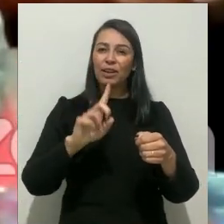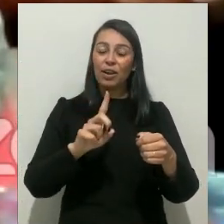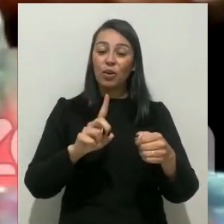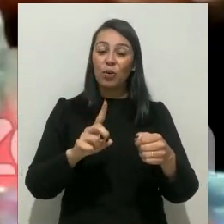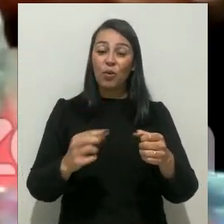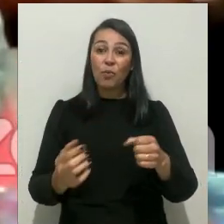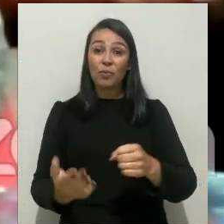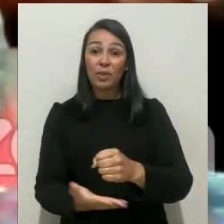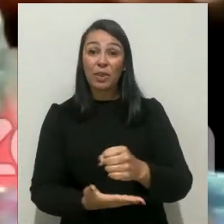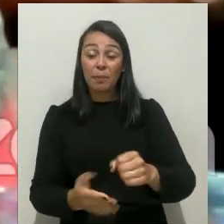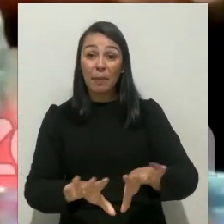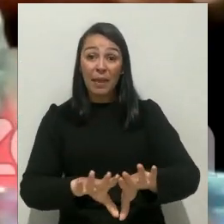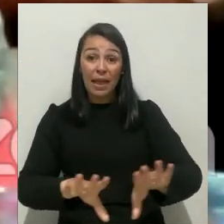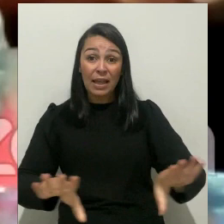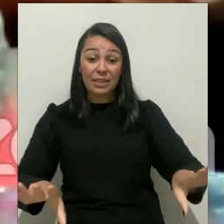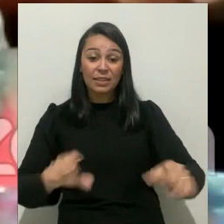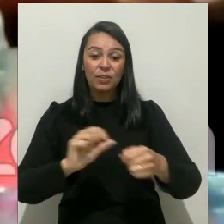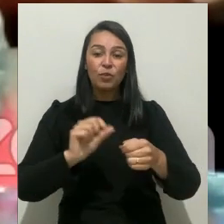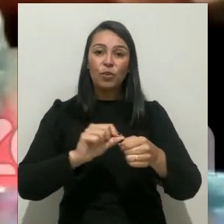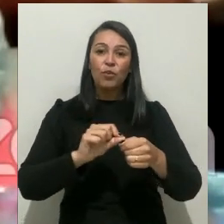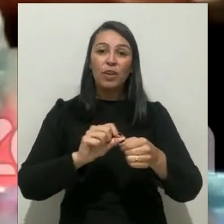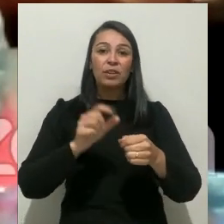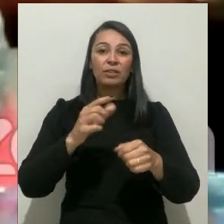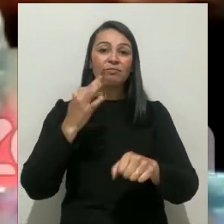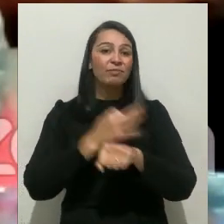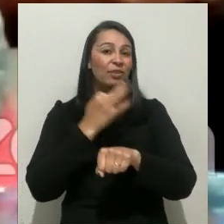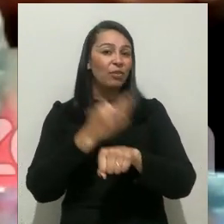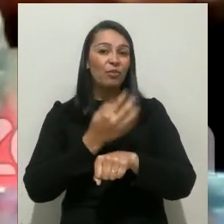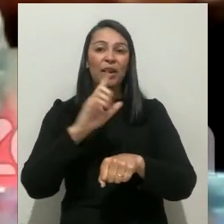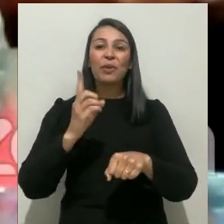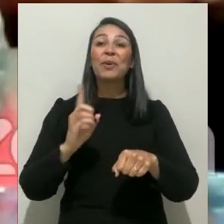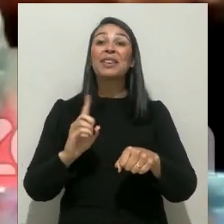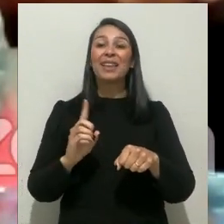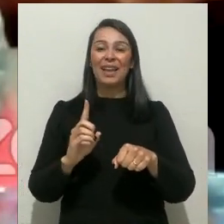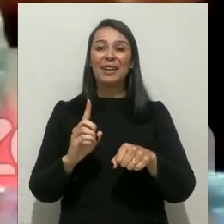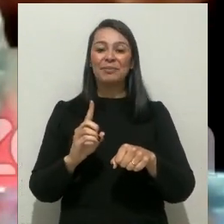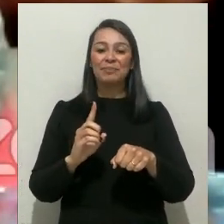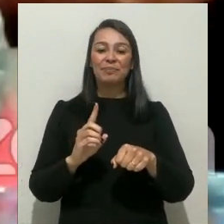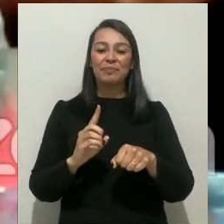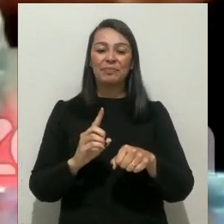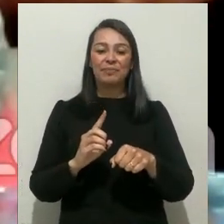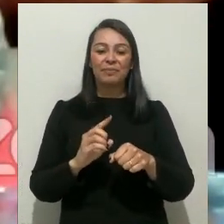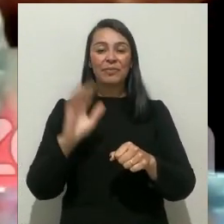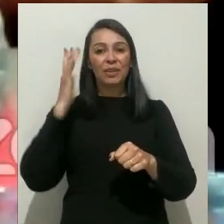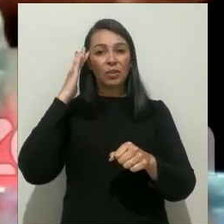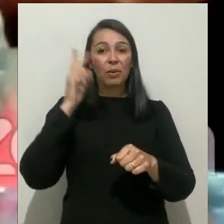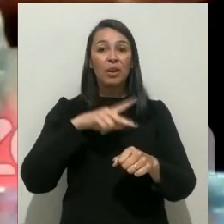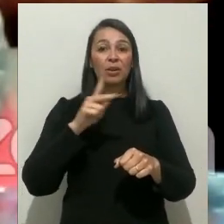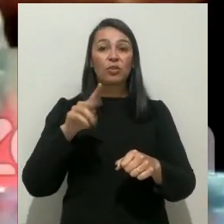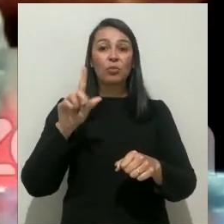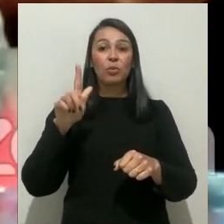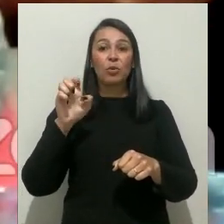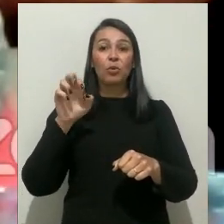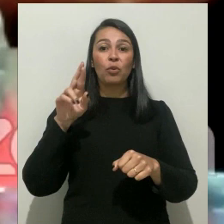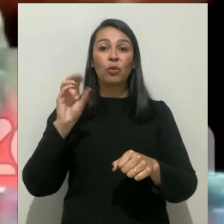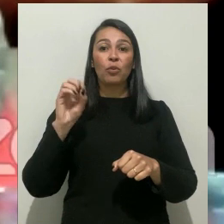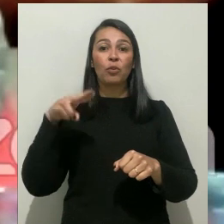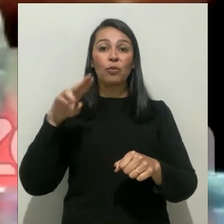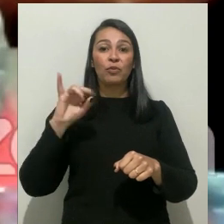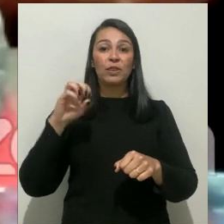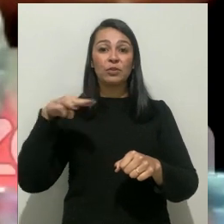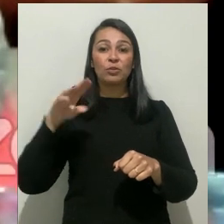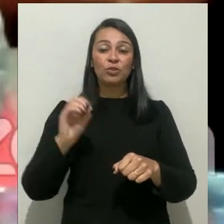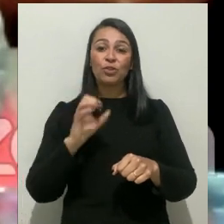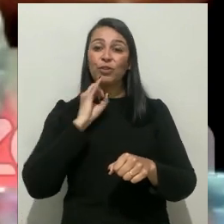foram feitas, que não foram feitas, não vão sustentar a torre. Isso eu aprendi com o professor Jerônimo, que infelizmente não está aqui, mas eu tenho isso